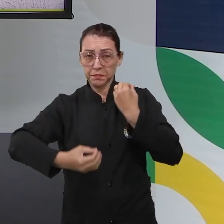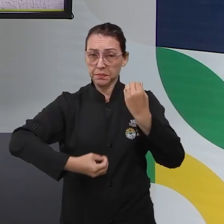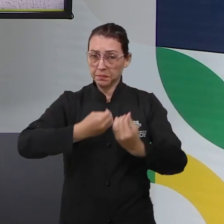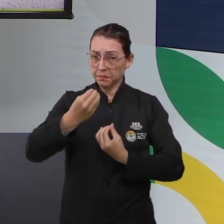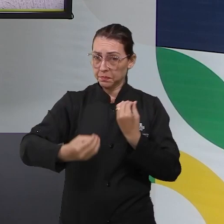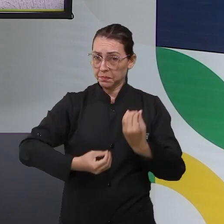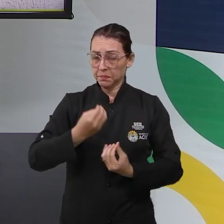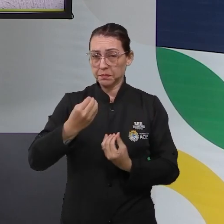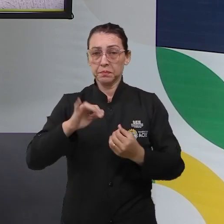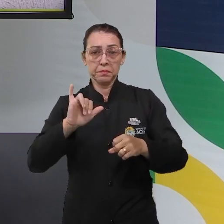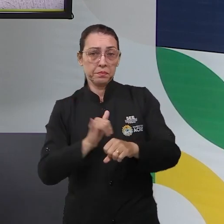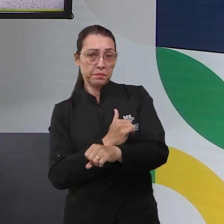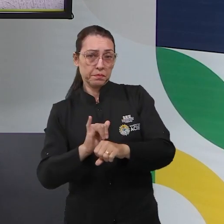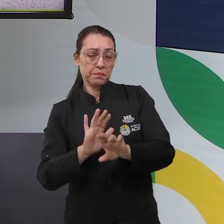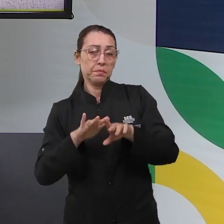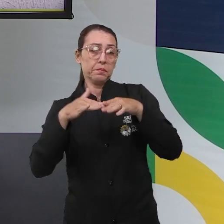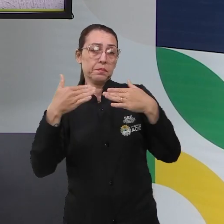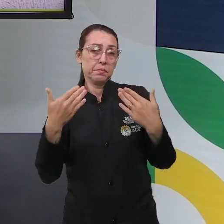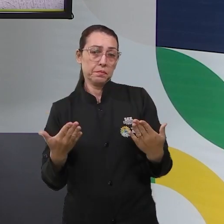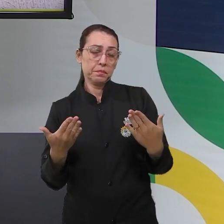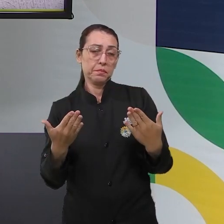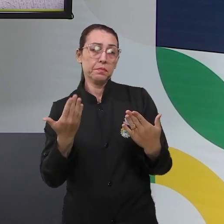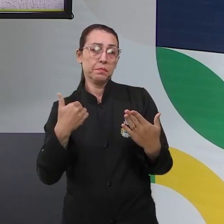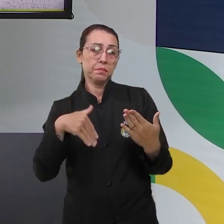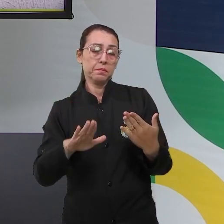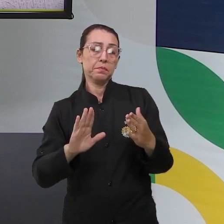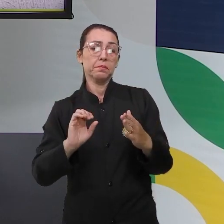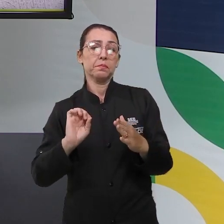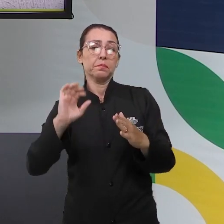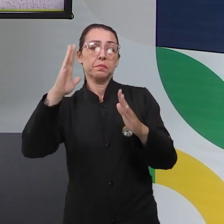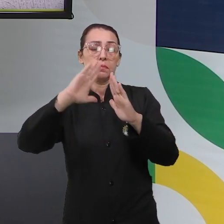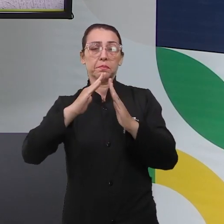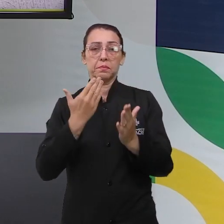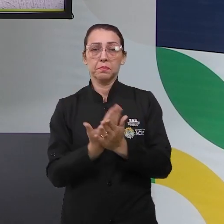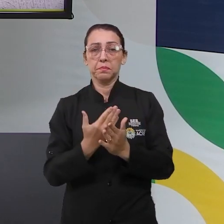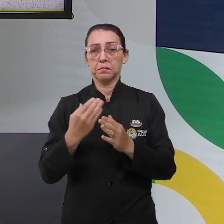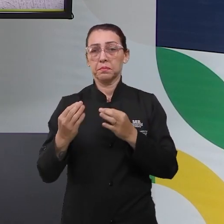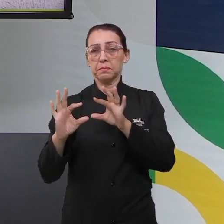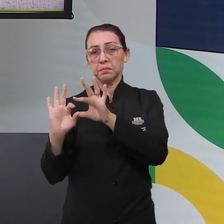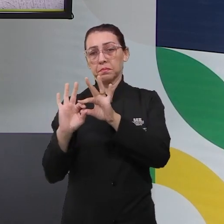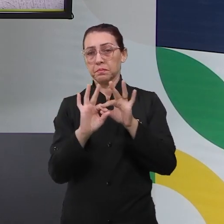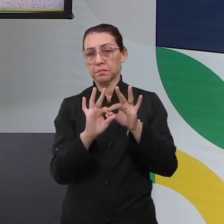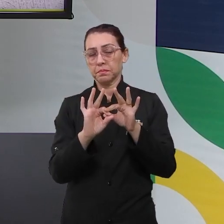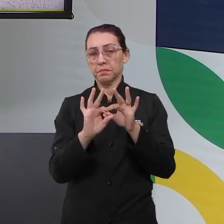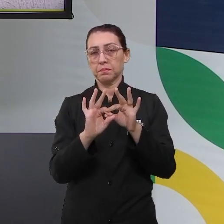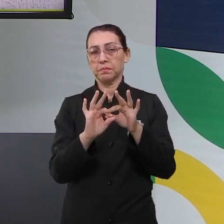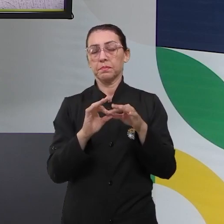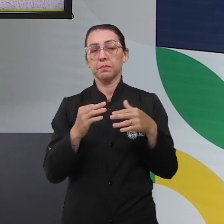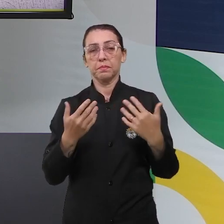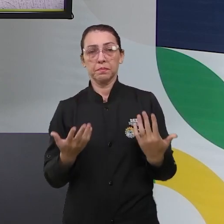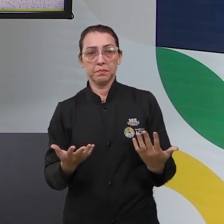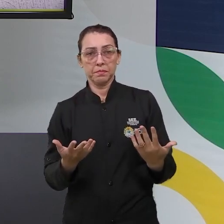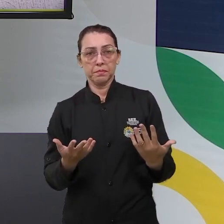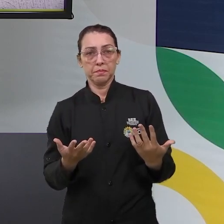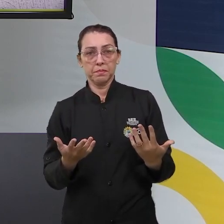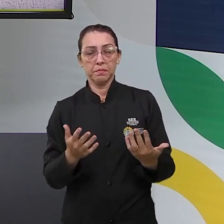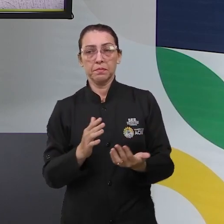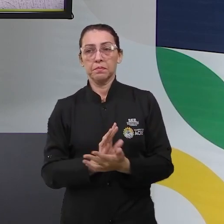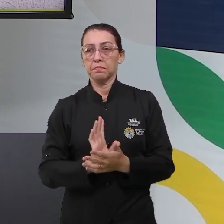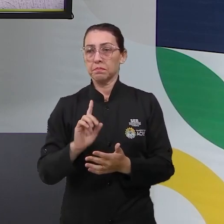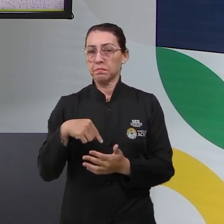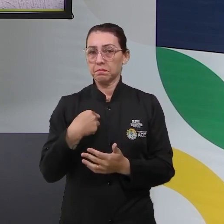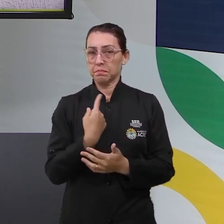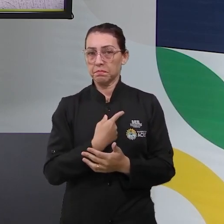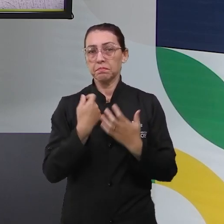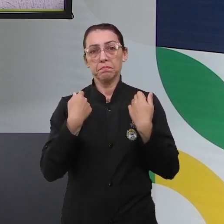estão aprendendo, quais são as práticas que mais estão ocorrendo nas escolas, como é que está esse contexto. Ou seja, nós temos